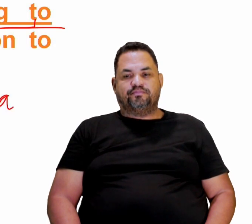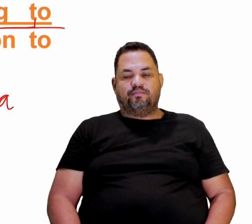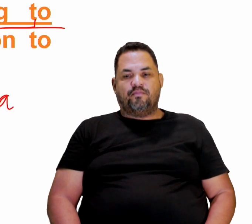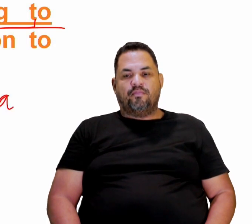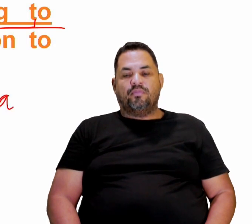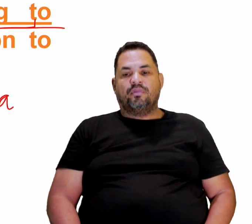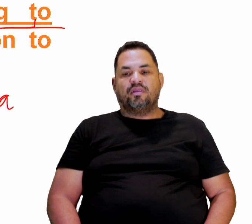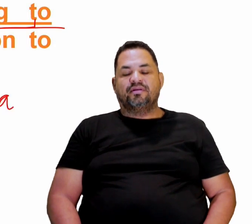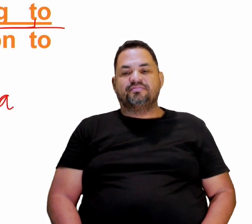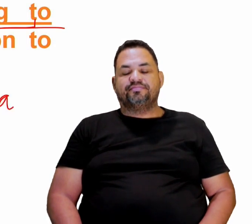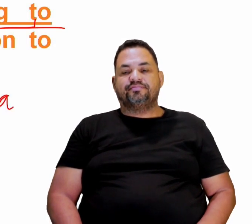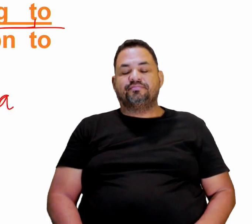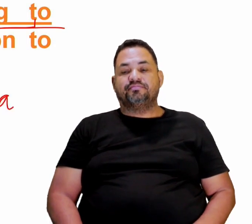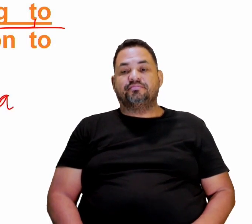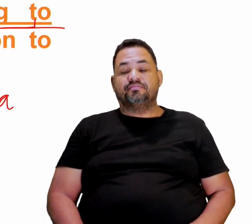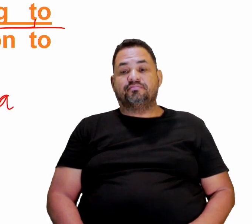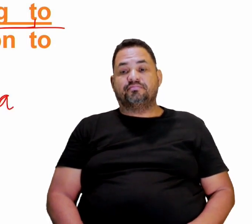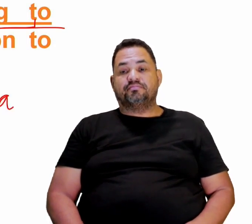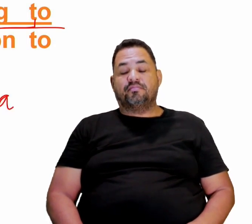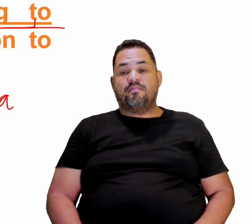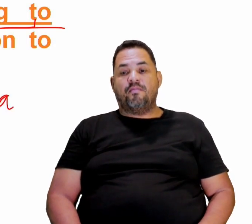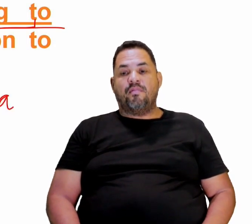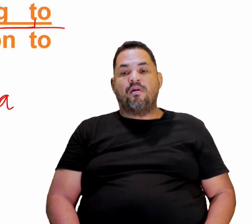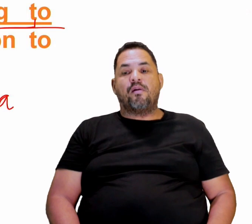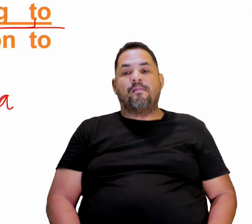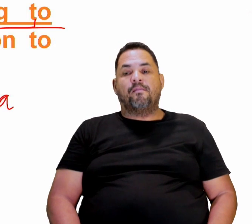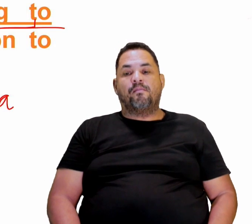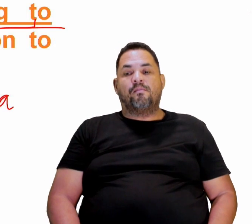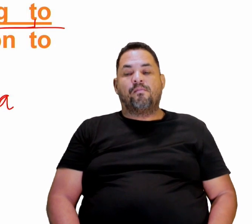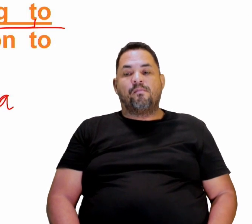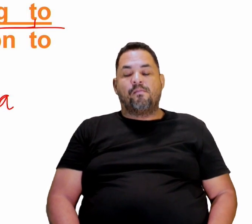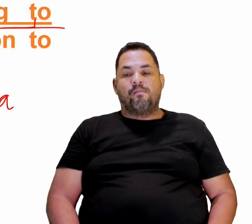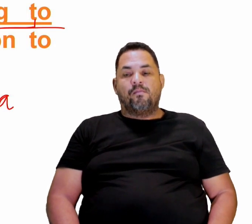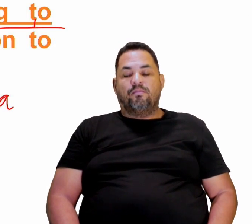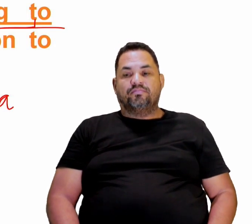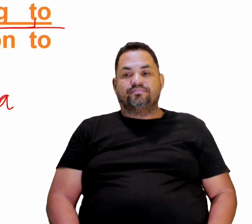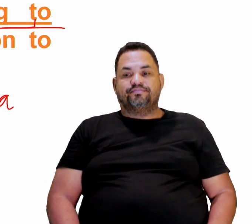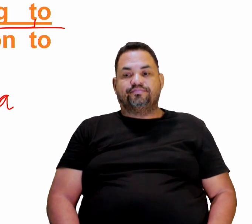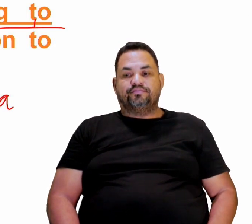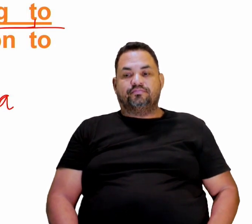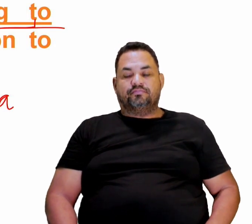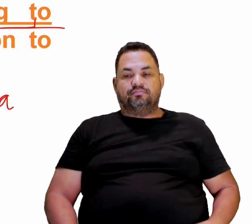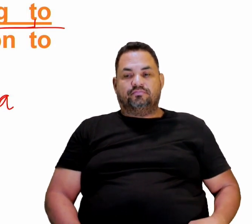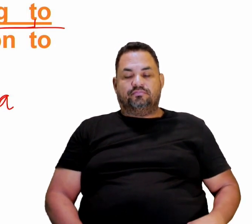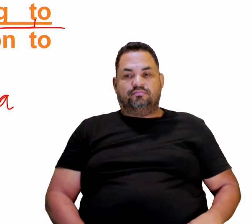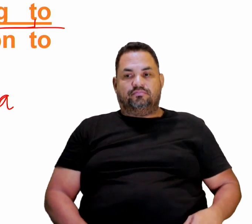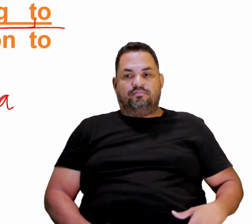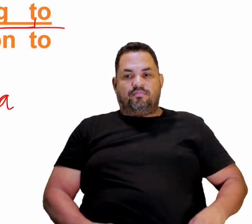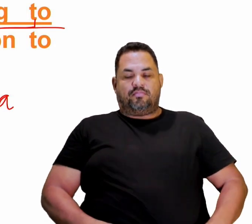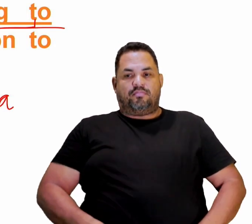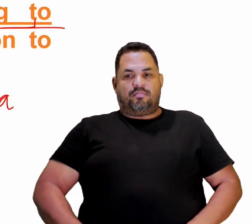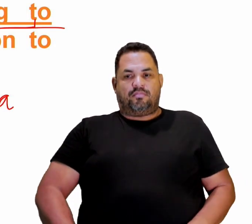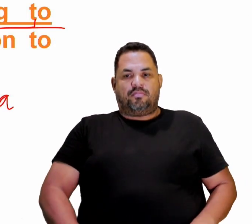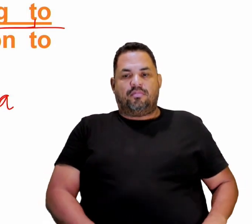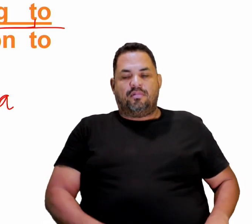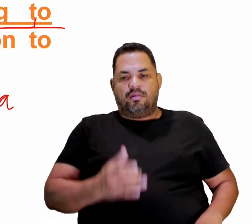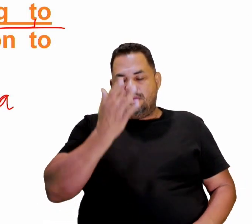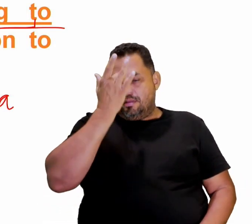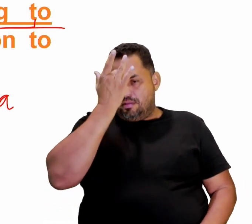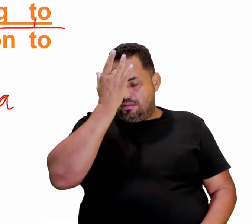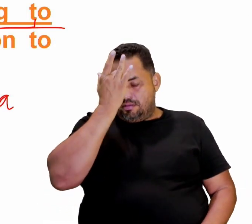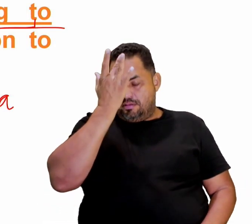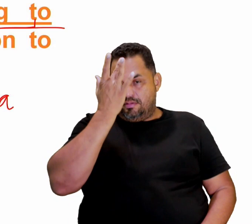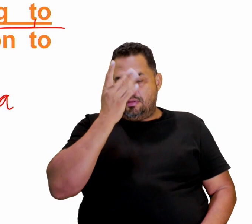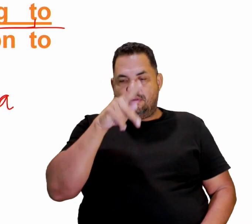gana então a engana Penna the teacher fica bem mais fácil